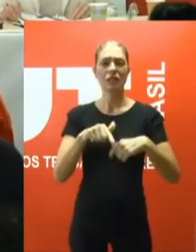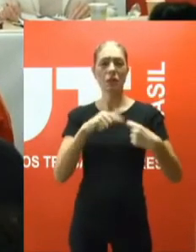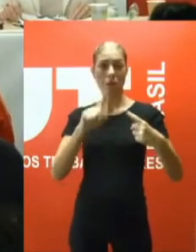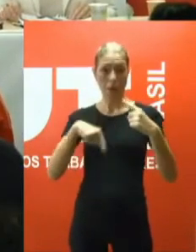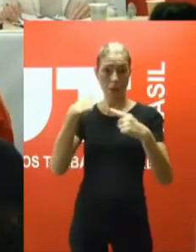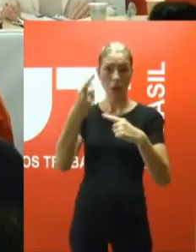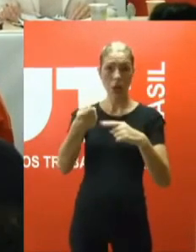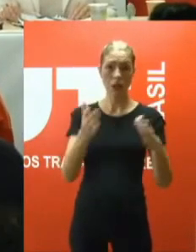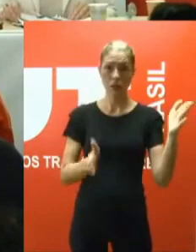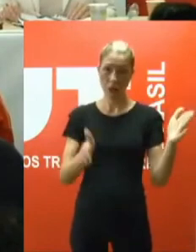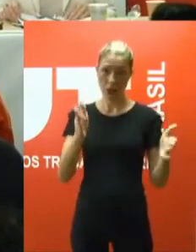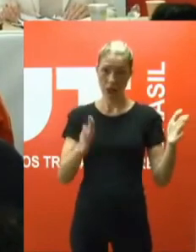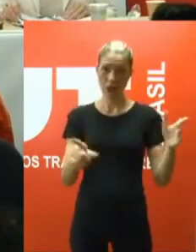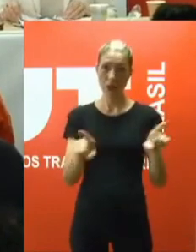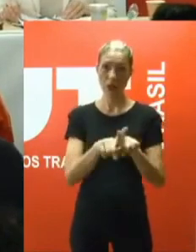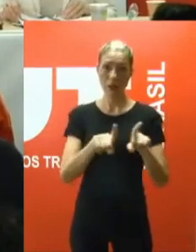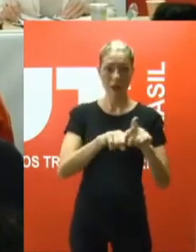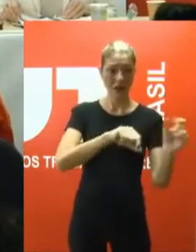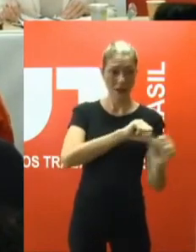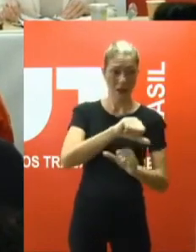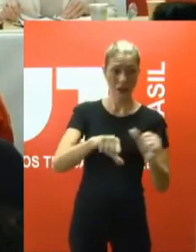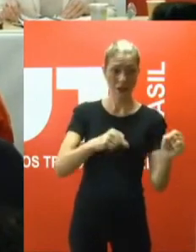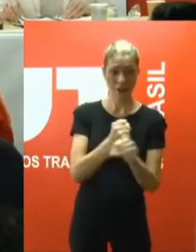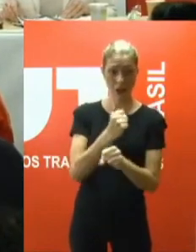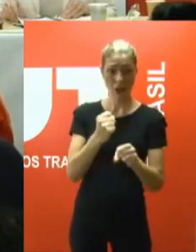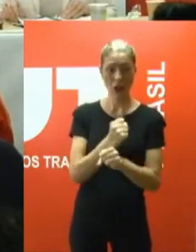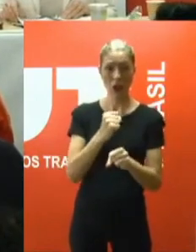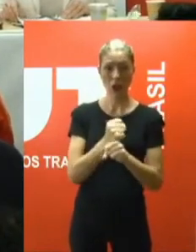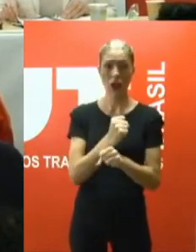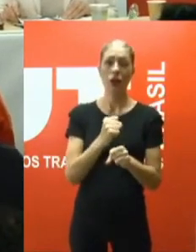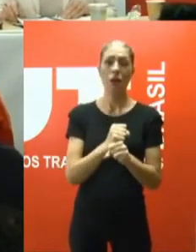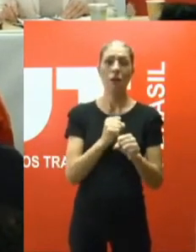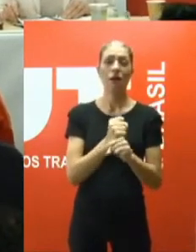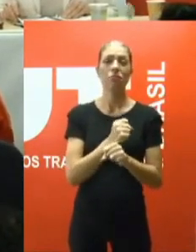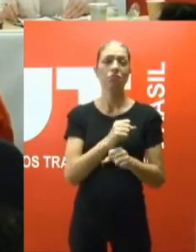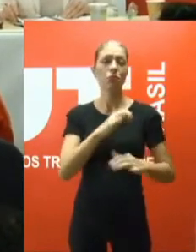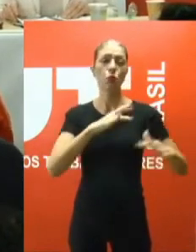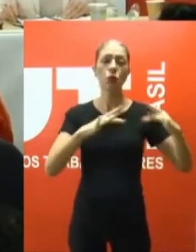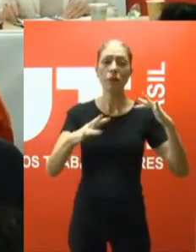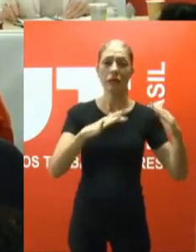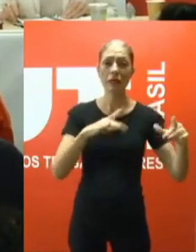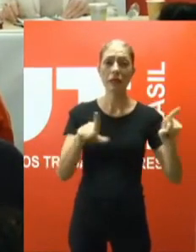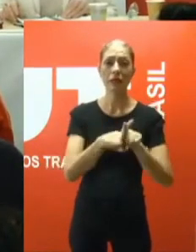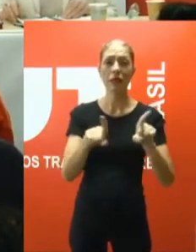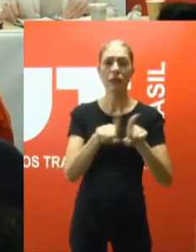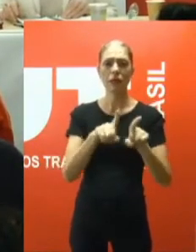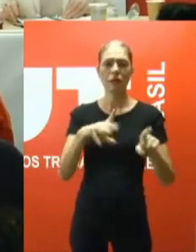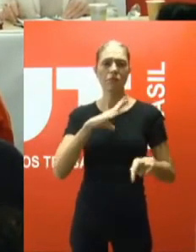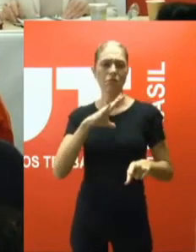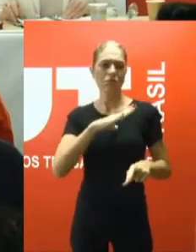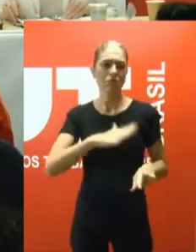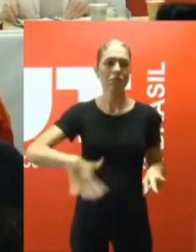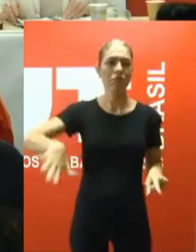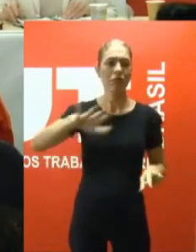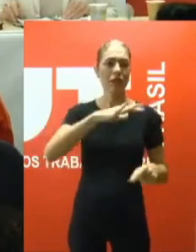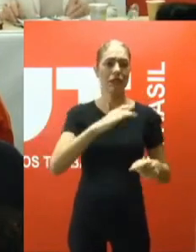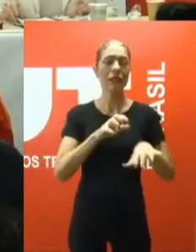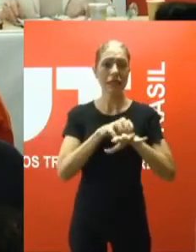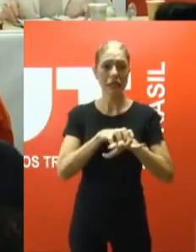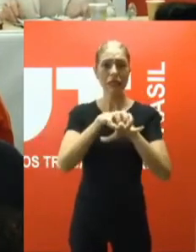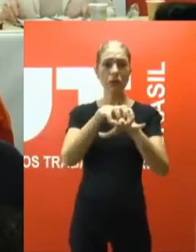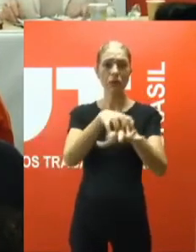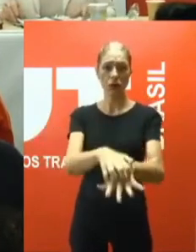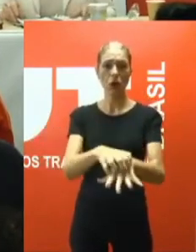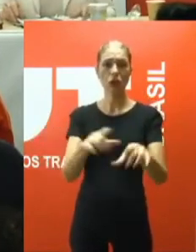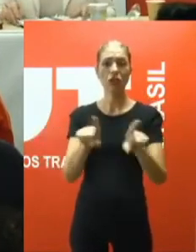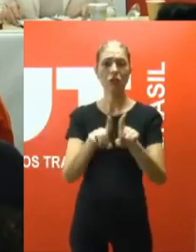a reforma urbana, a política de transporte, a política energética, a defesa intransigente